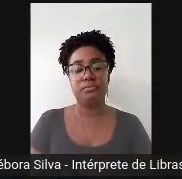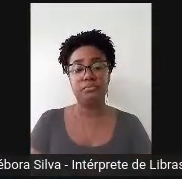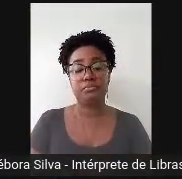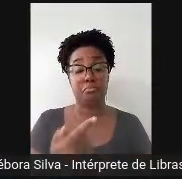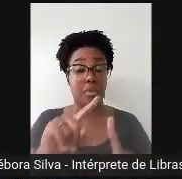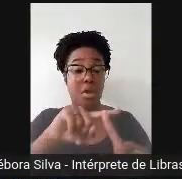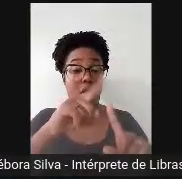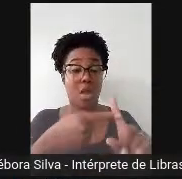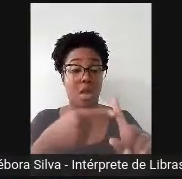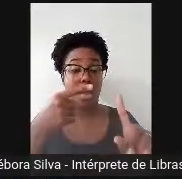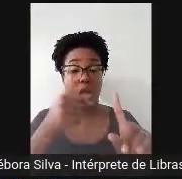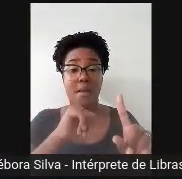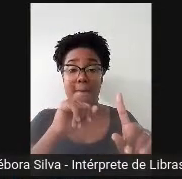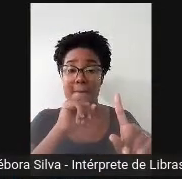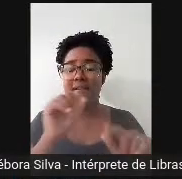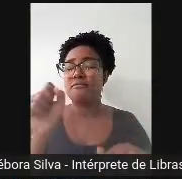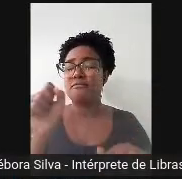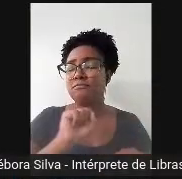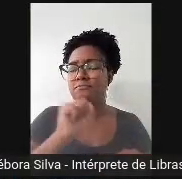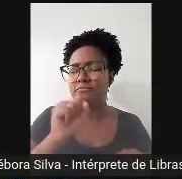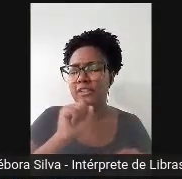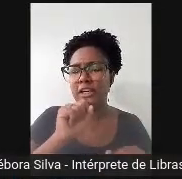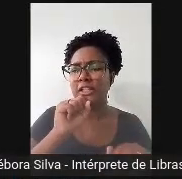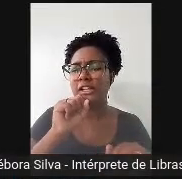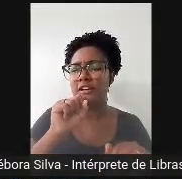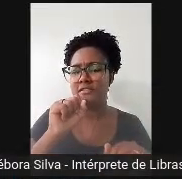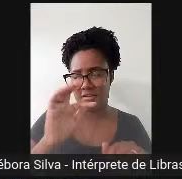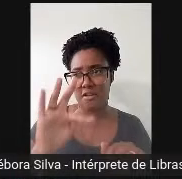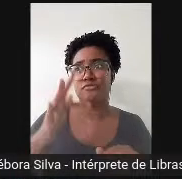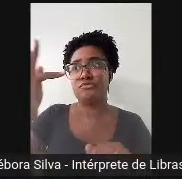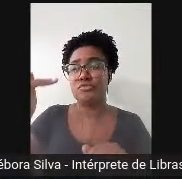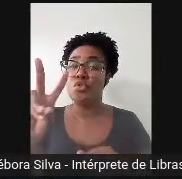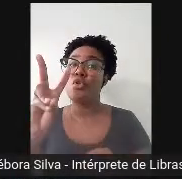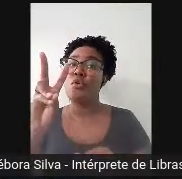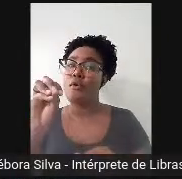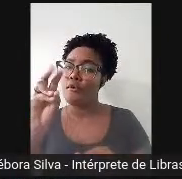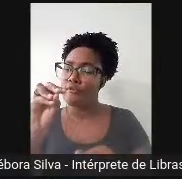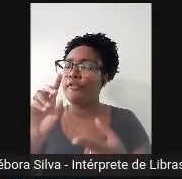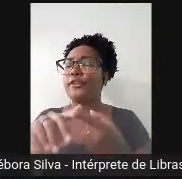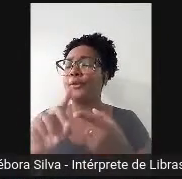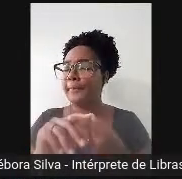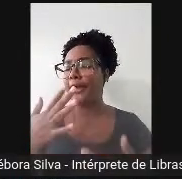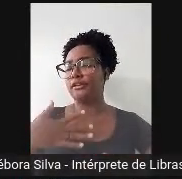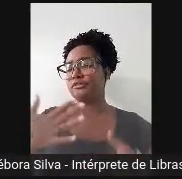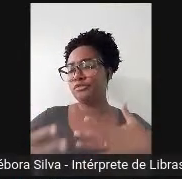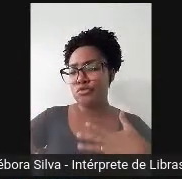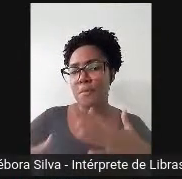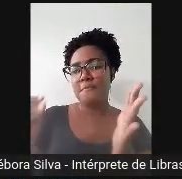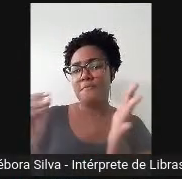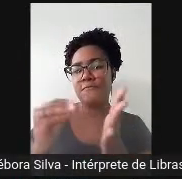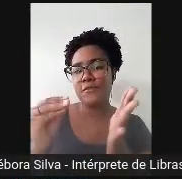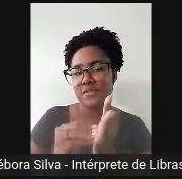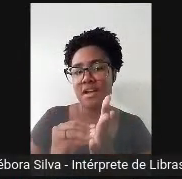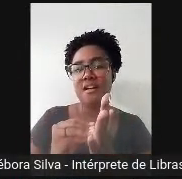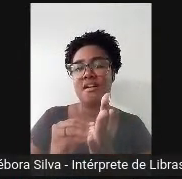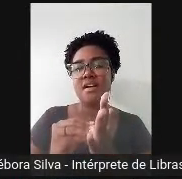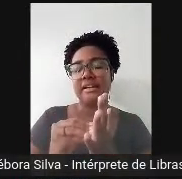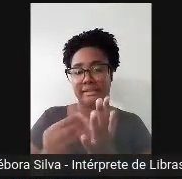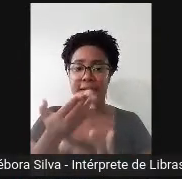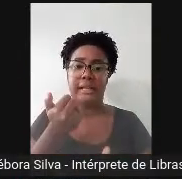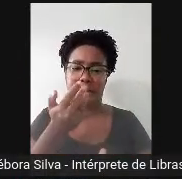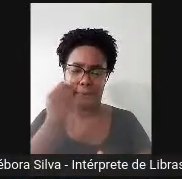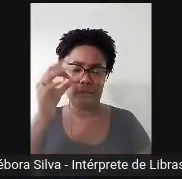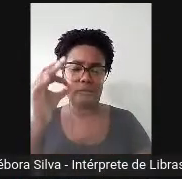mais velhas e vão ficar avós, que também são desnutridas, que têm muito menos energia e podem ajudar muito menos na casa,